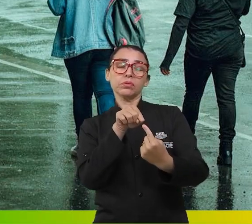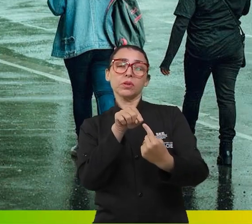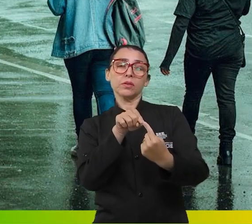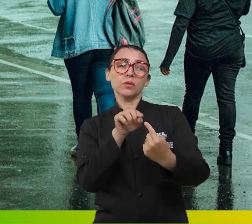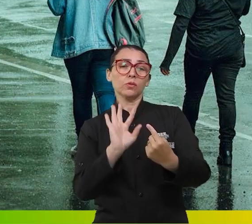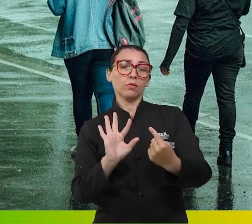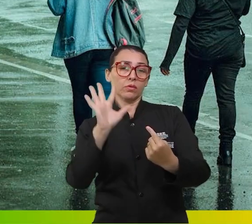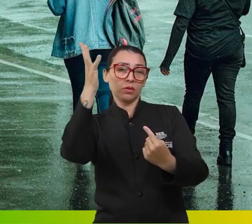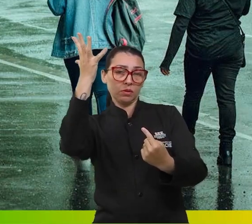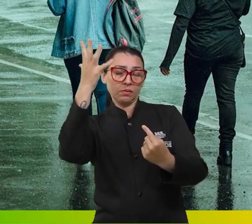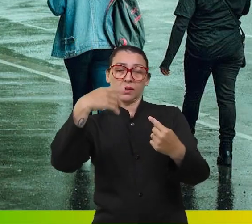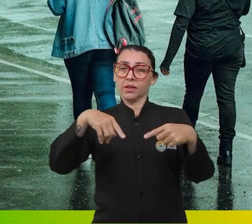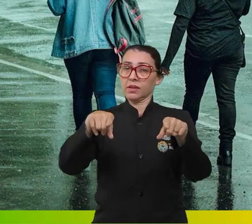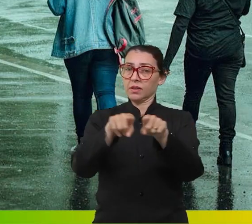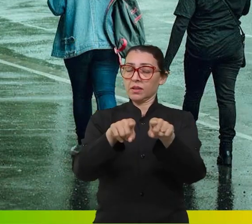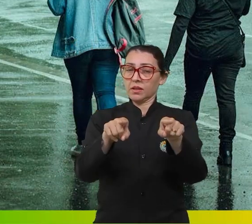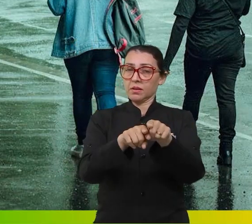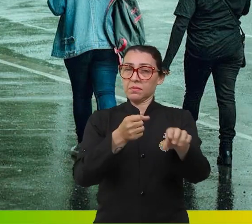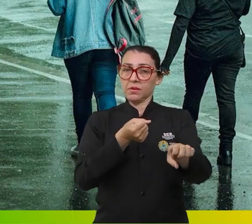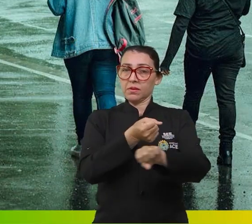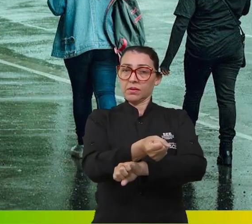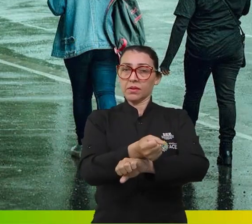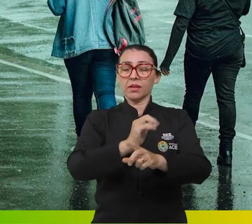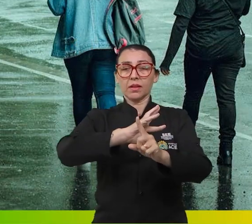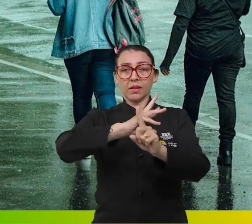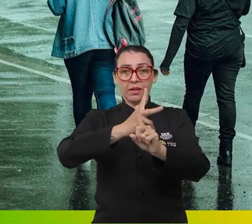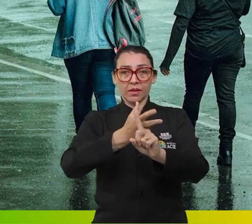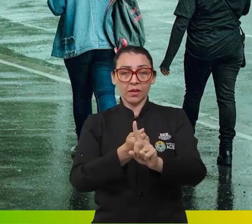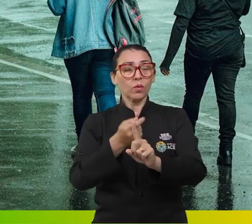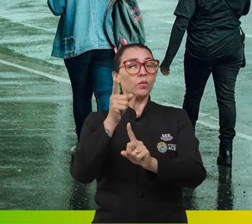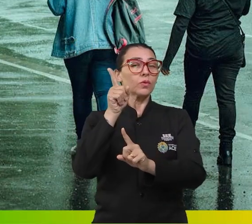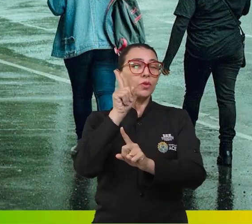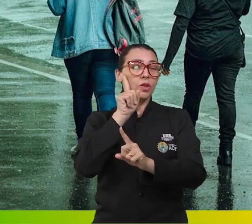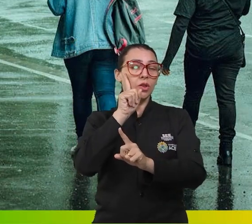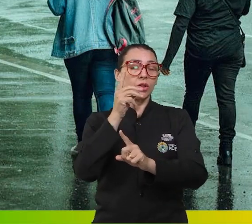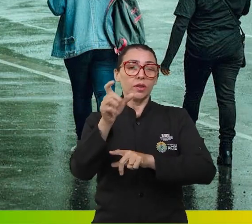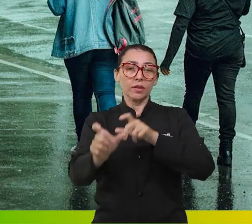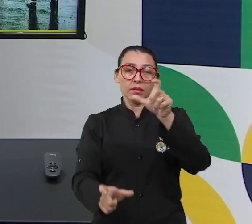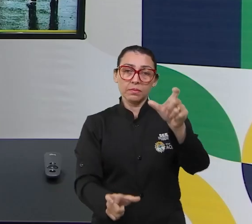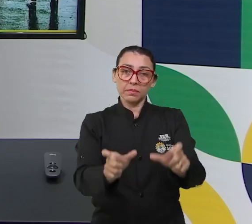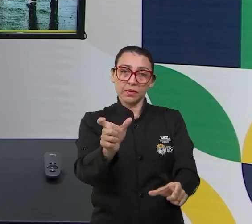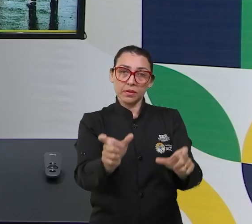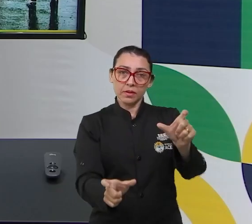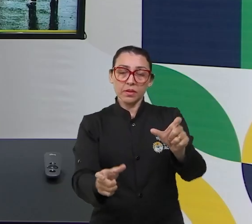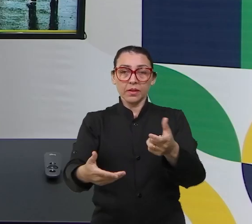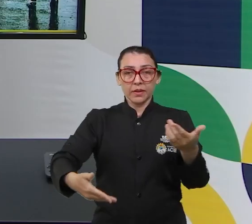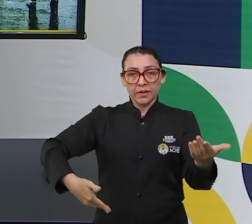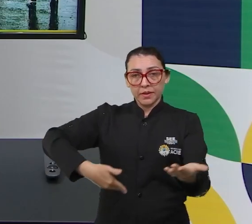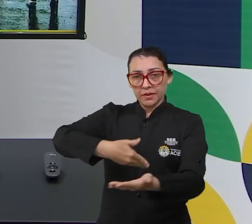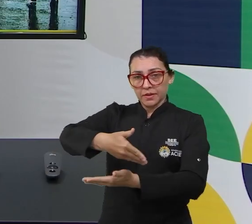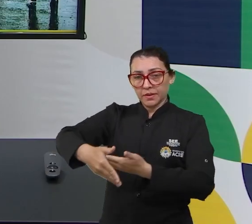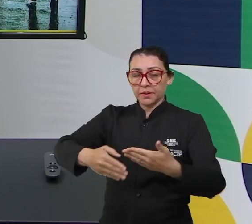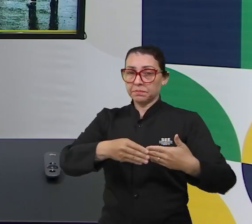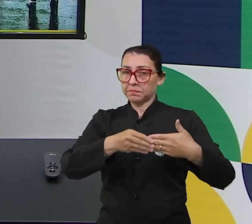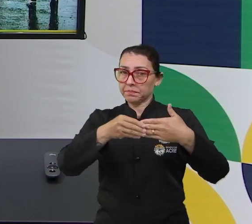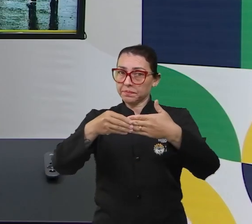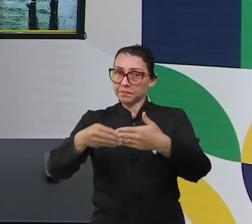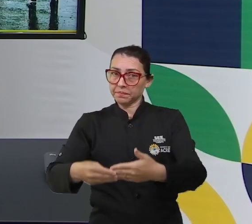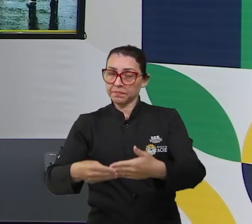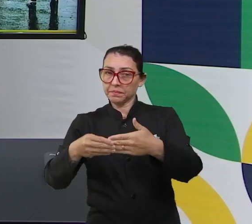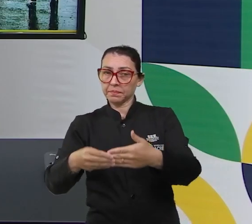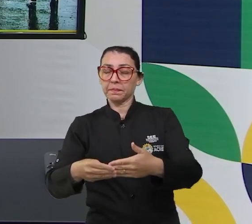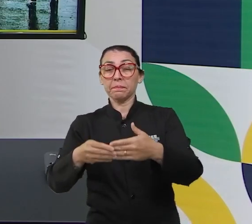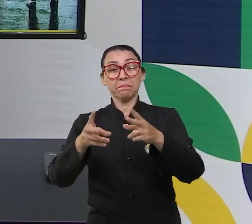funcional. E, acima de tudo, insere a arte no cotidiano. Então, a intervenção traz essa questão